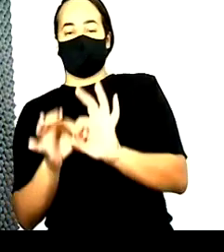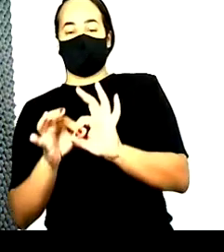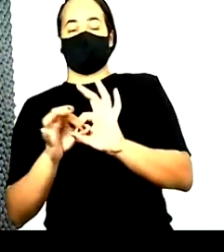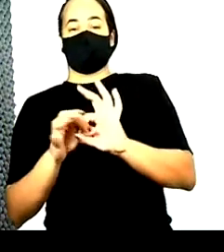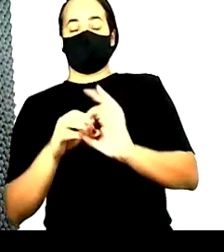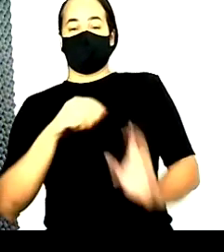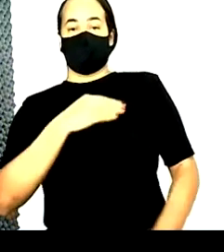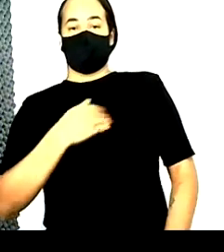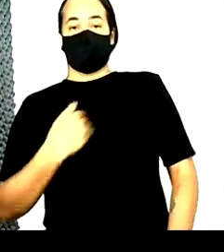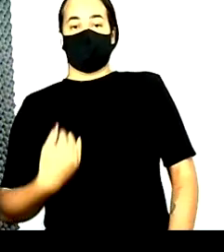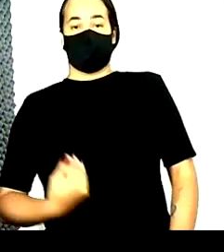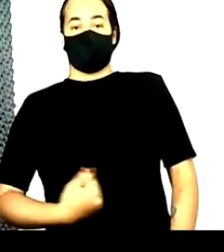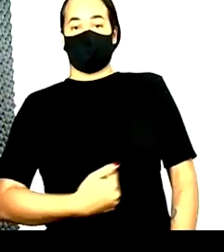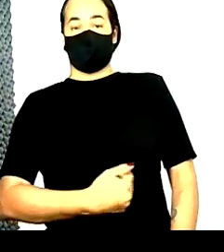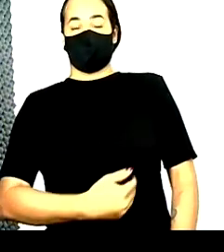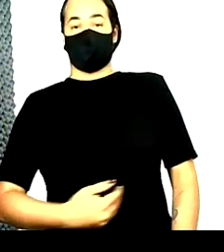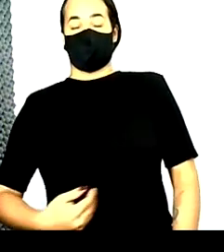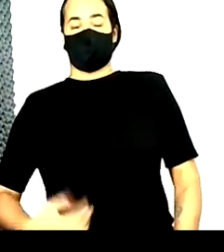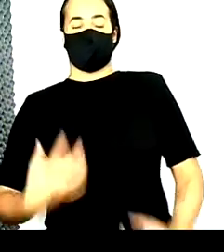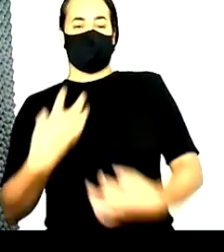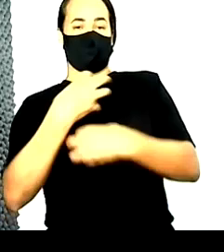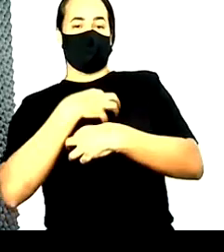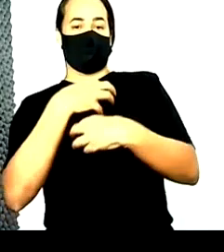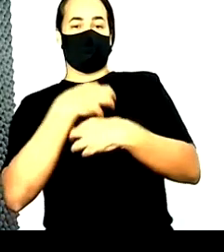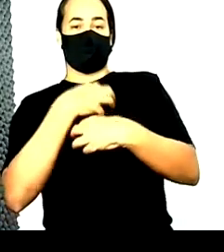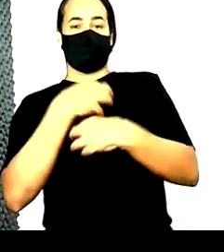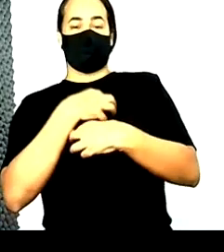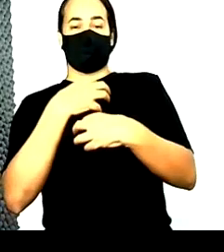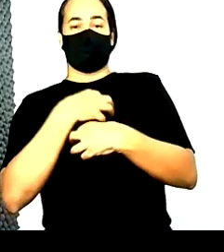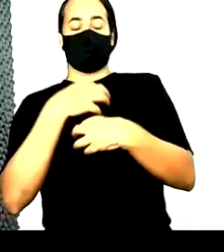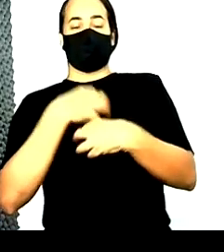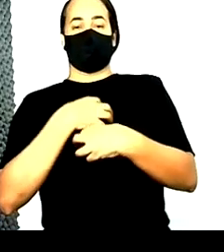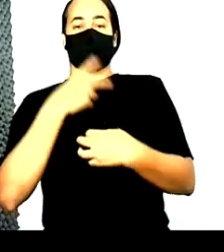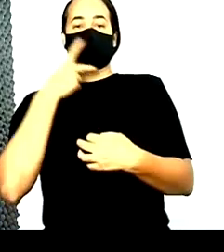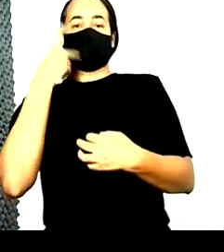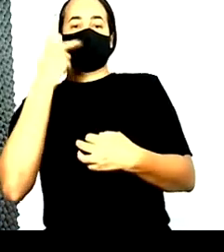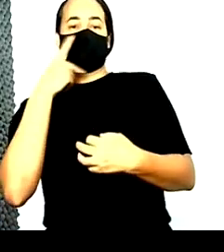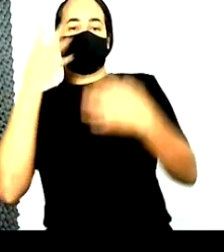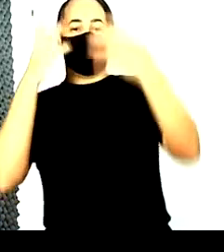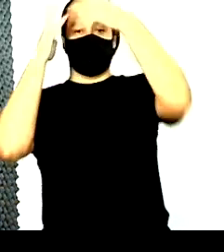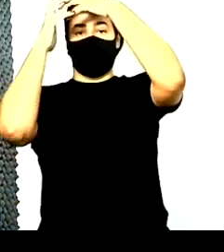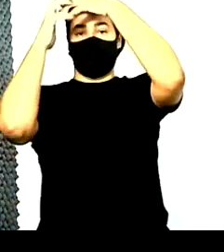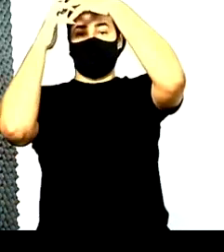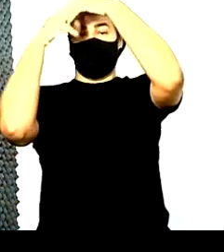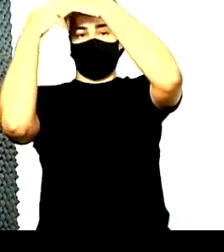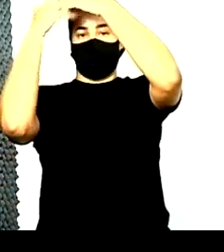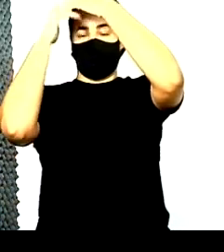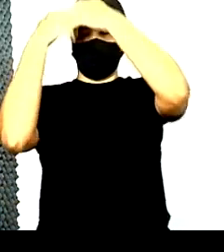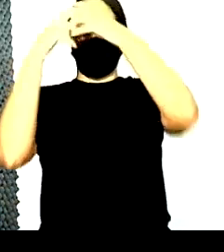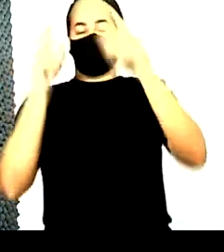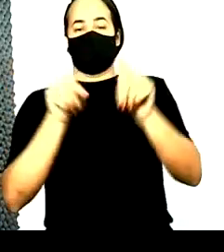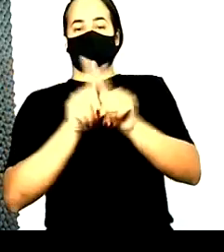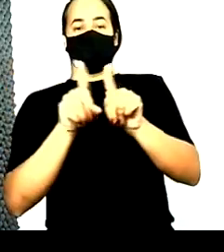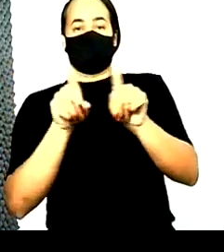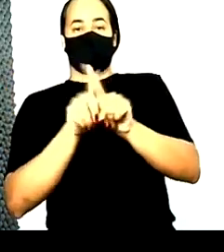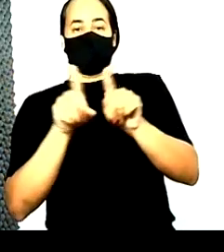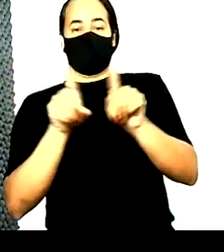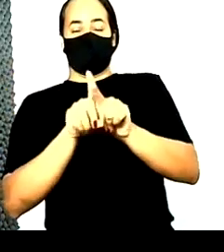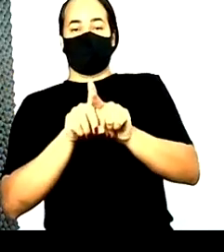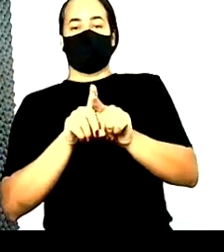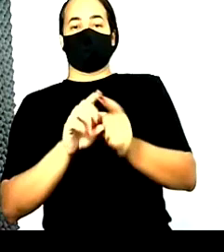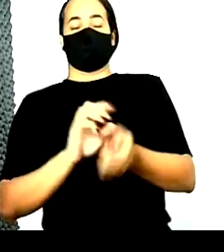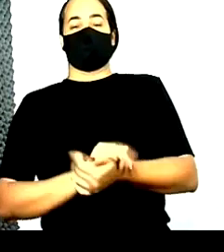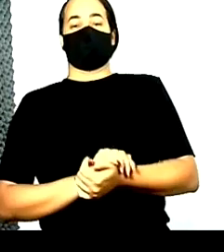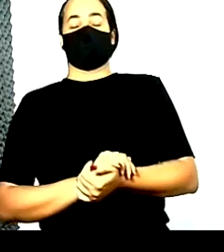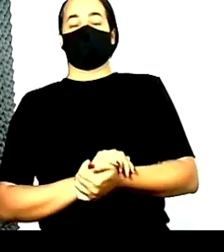por enviar sensações, por falar de neurônios, de glândulas que são responsáveis por a produção de hormônios. Elas vão ser